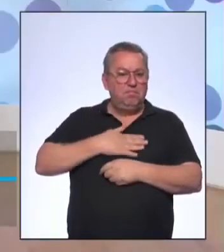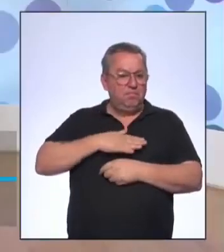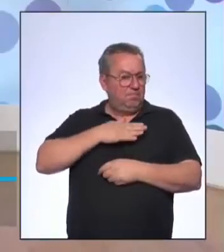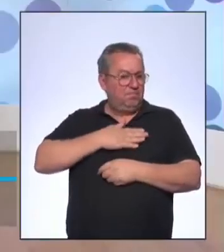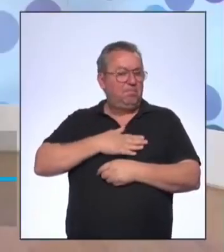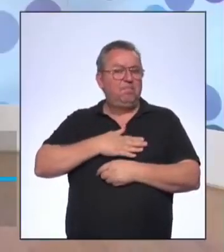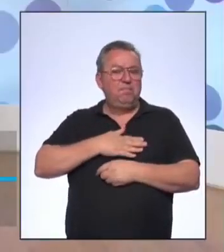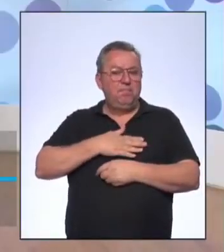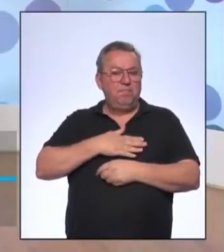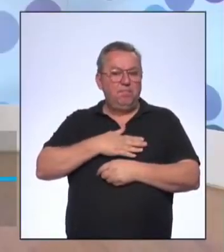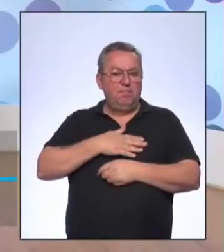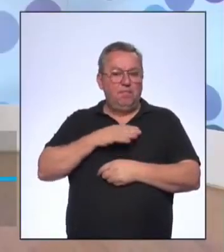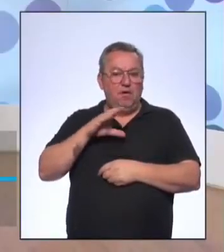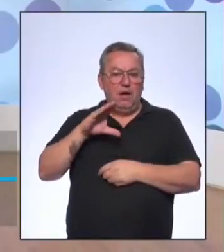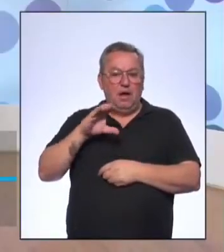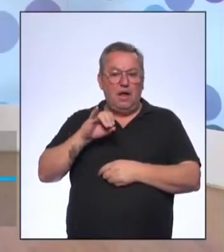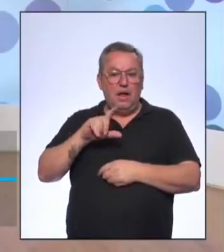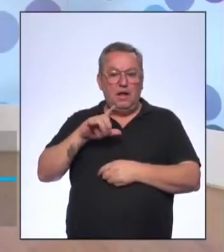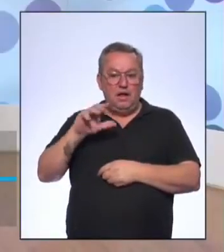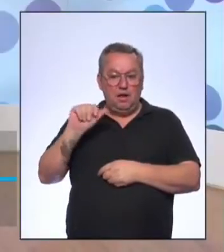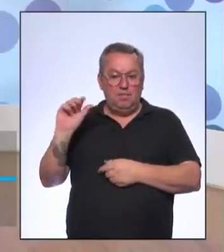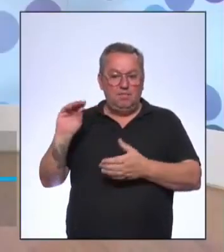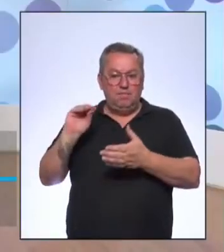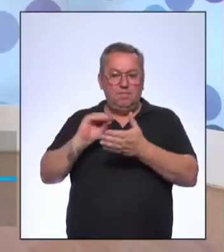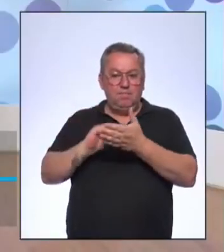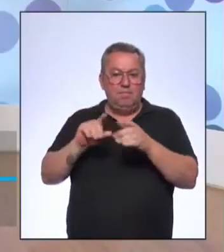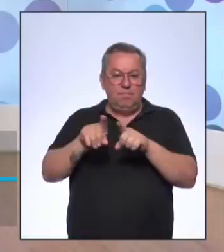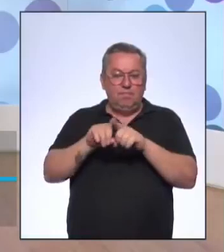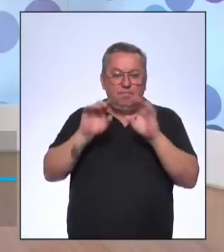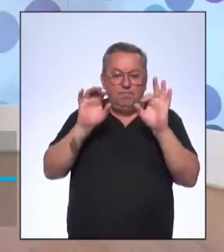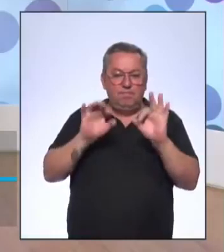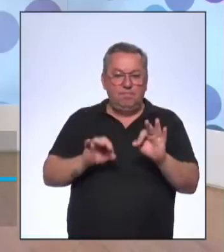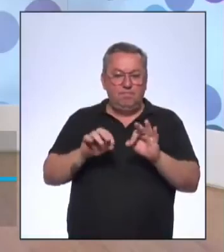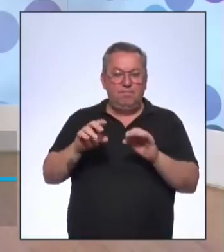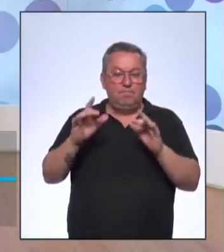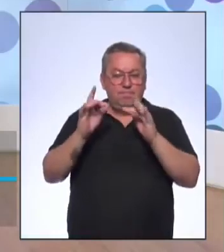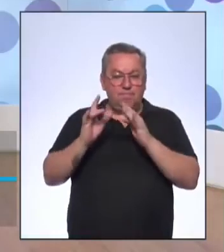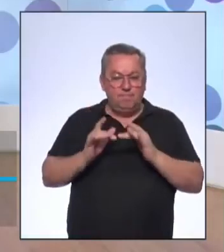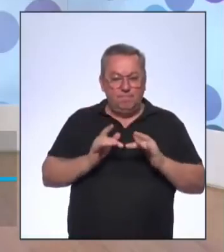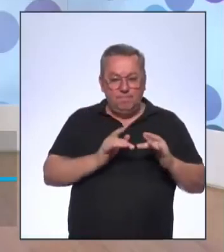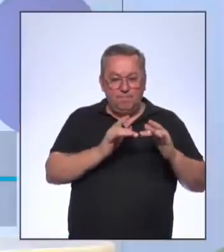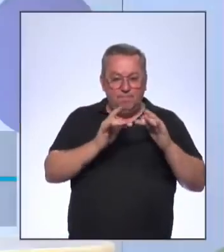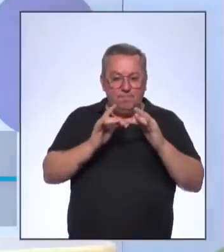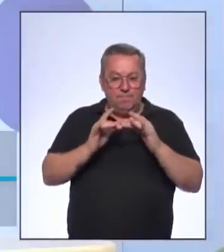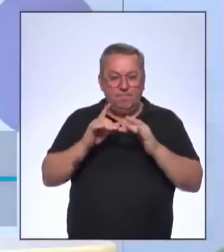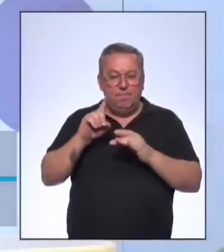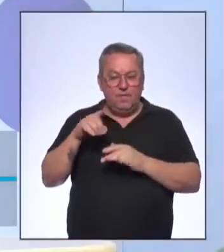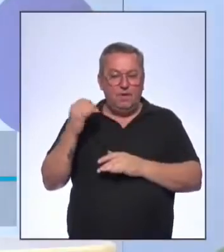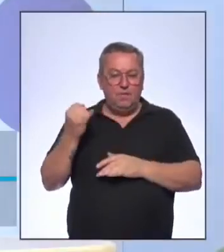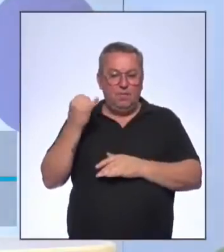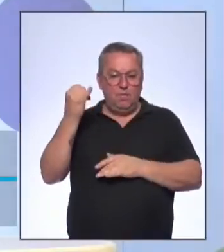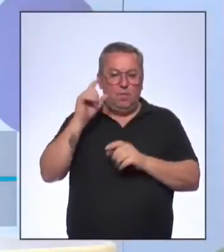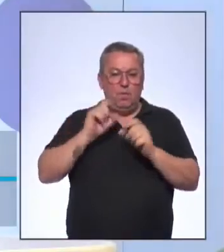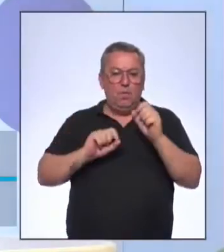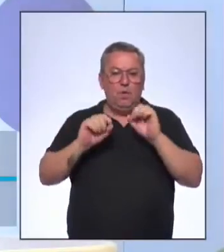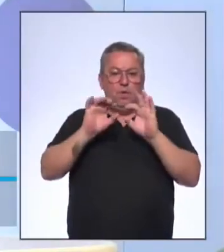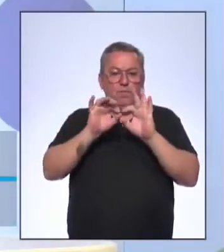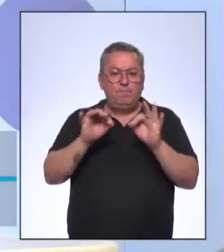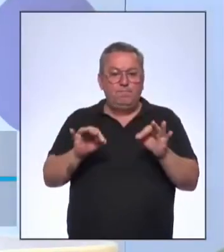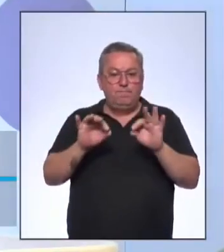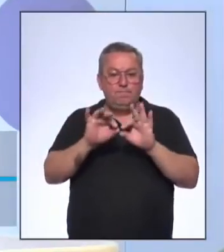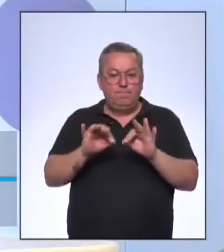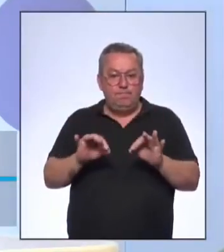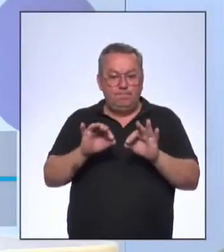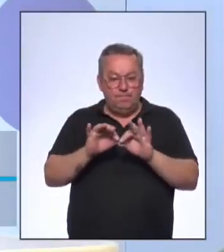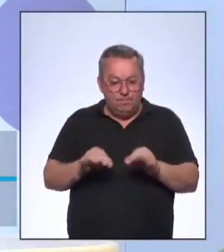Tranquilo. Você sabe que a Kayla, ela tinha colocado aqui exatamente essa relação e frisando a importância da simplificação